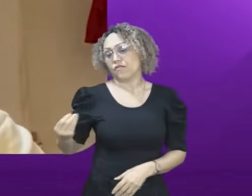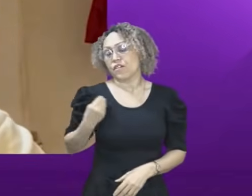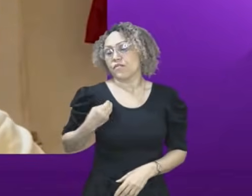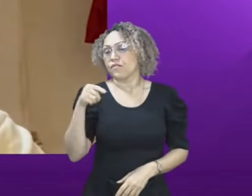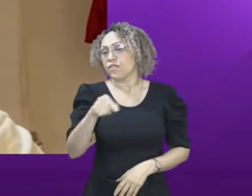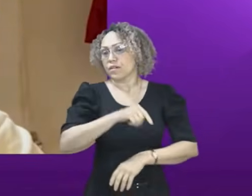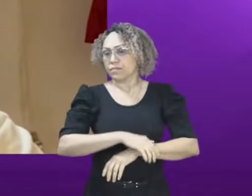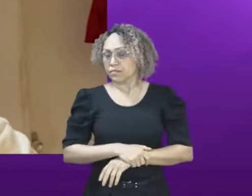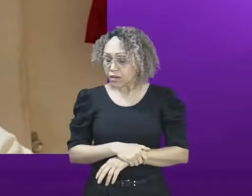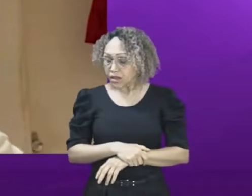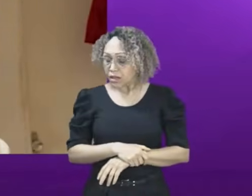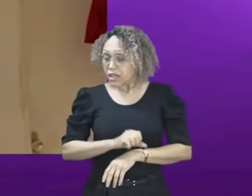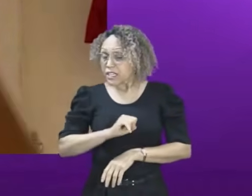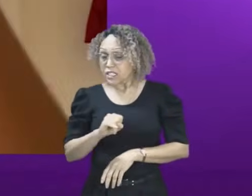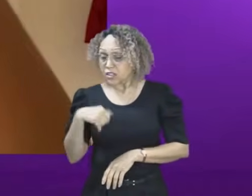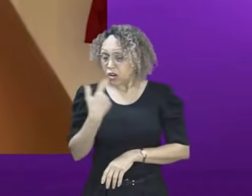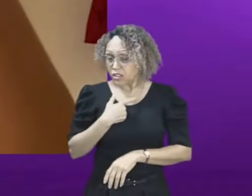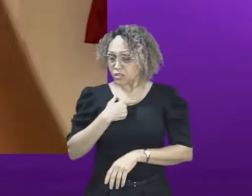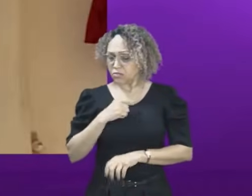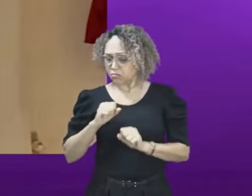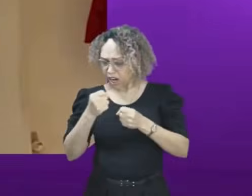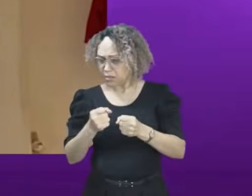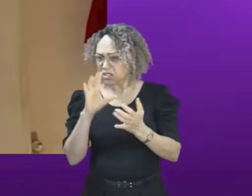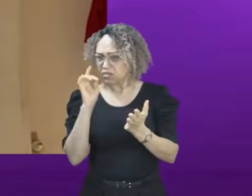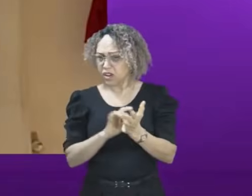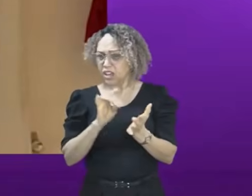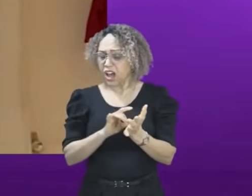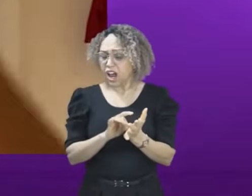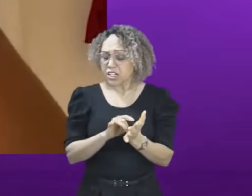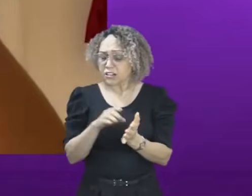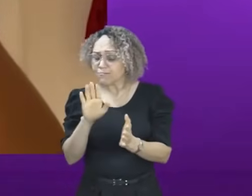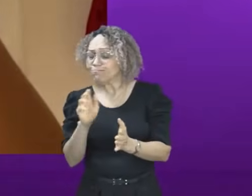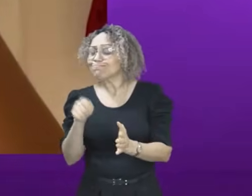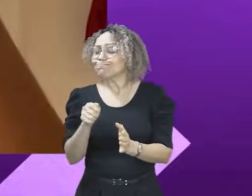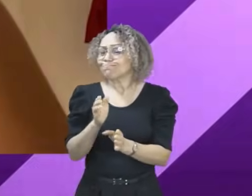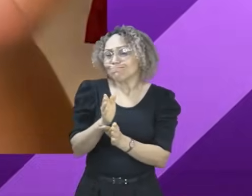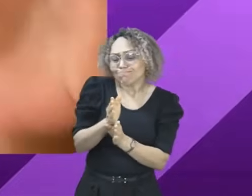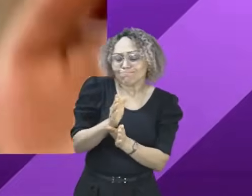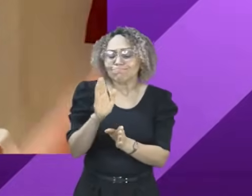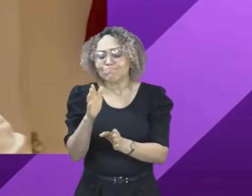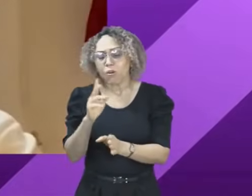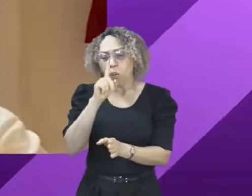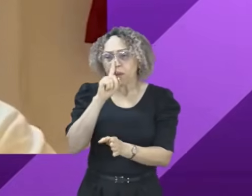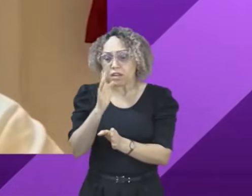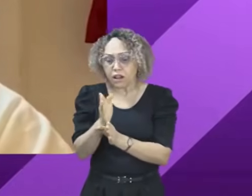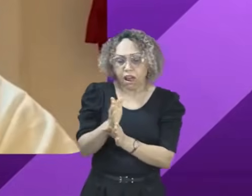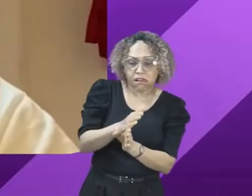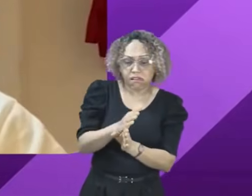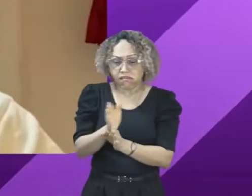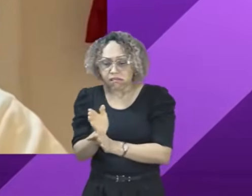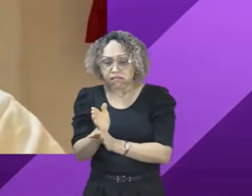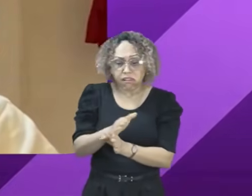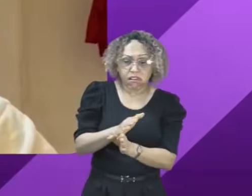a gente pode cair, né, naquela linha bem tênue, naquele escorrego